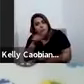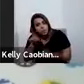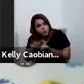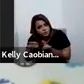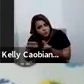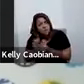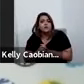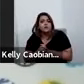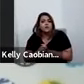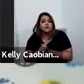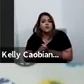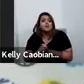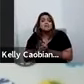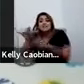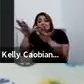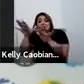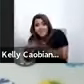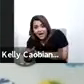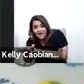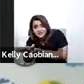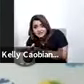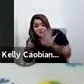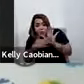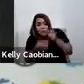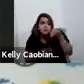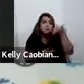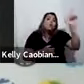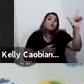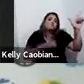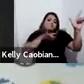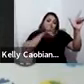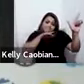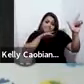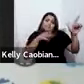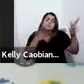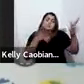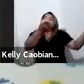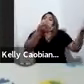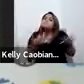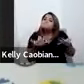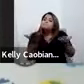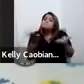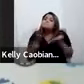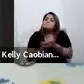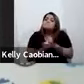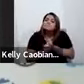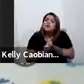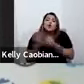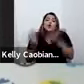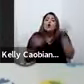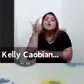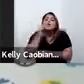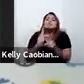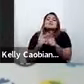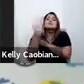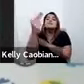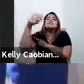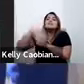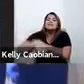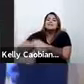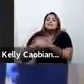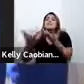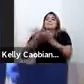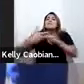também. Então, eu quero sua análise, doutor. Como conseguimos essa vitória maravilhosa?